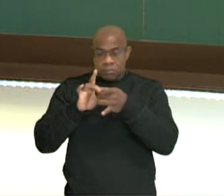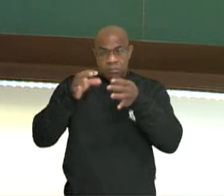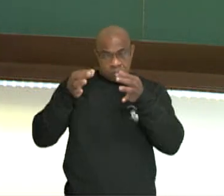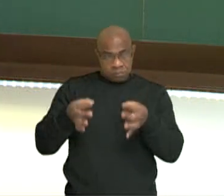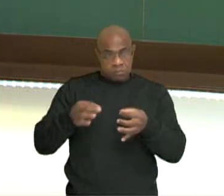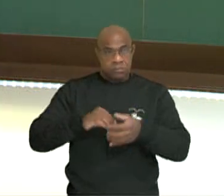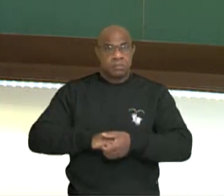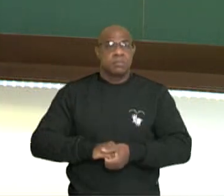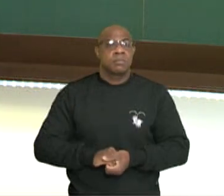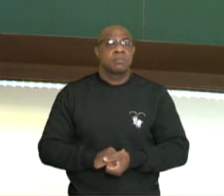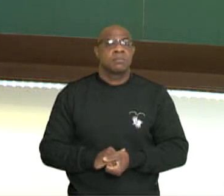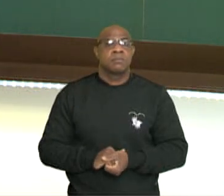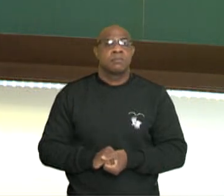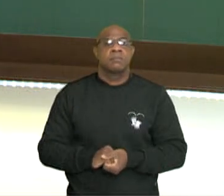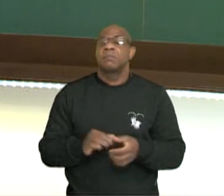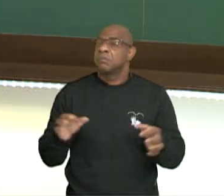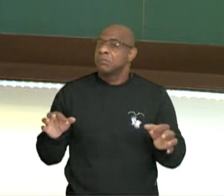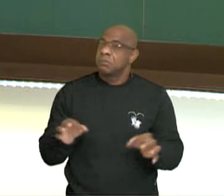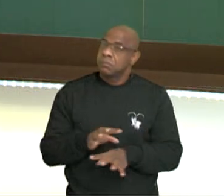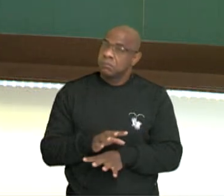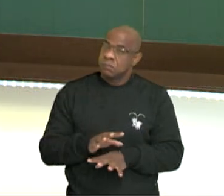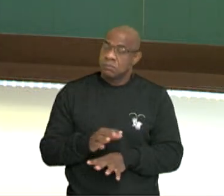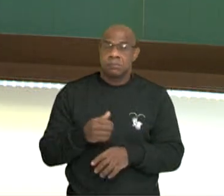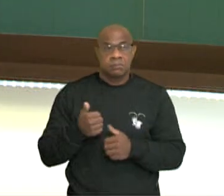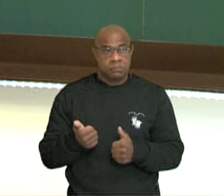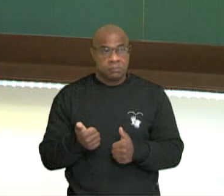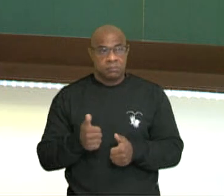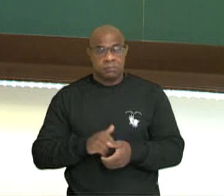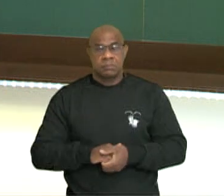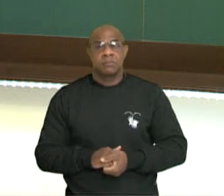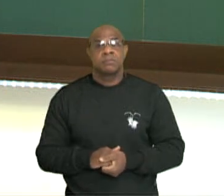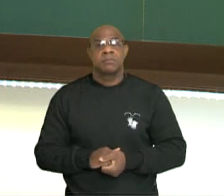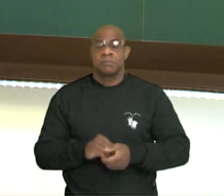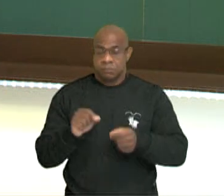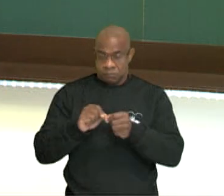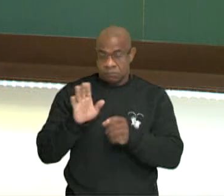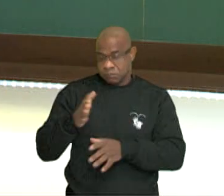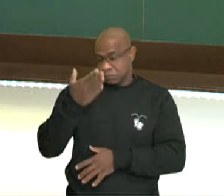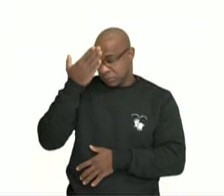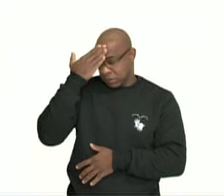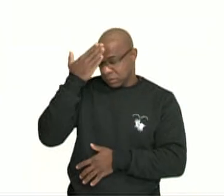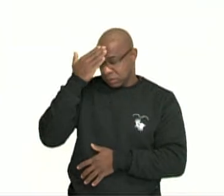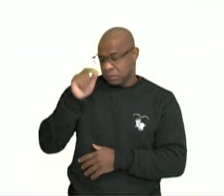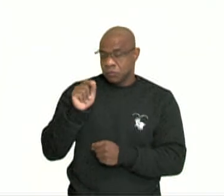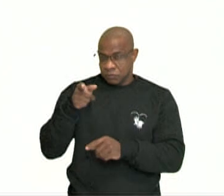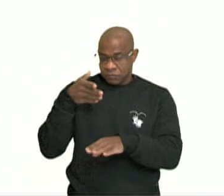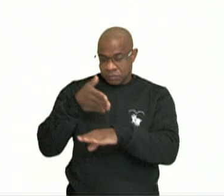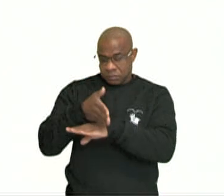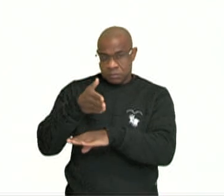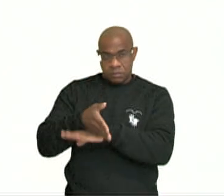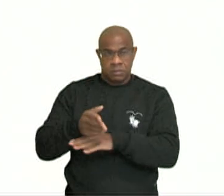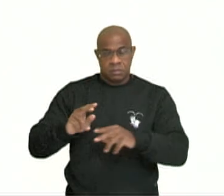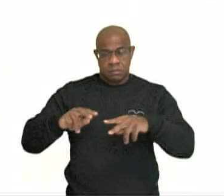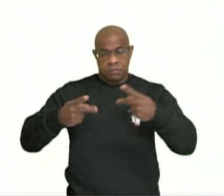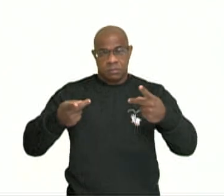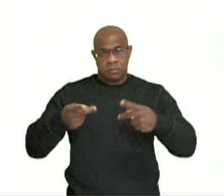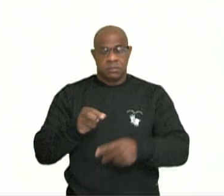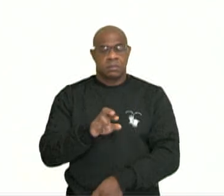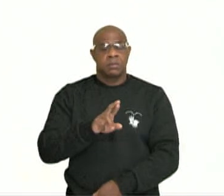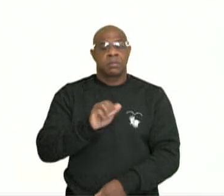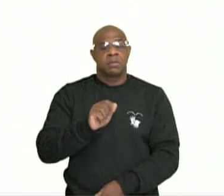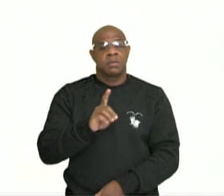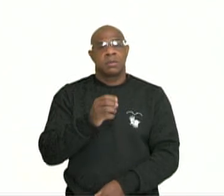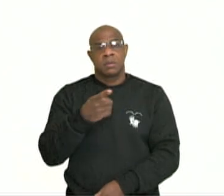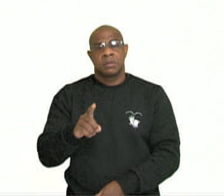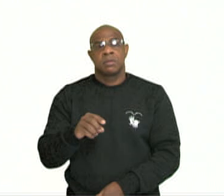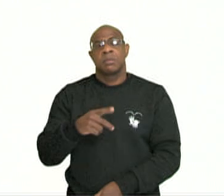pediu. Feito isso, o que você vai fazer? Você já sabe, você vai acessar o Redação Paraná.